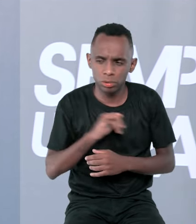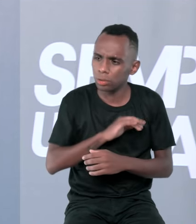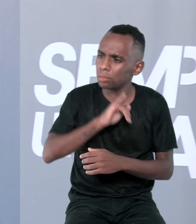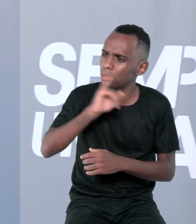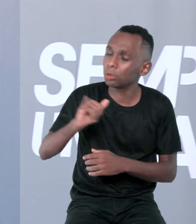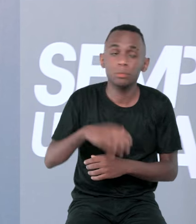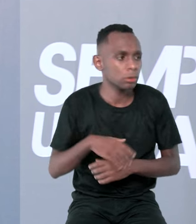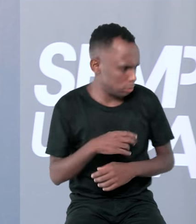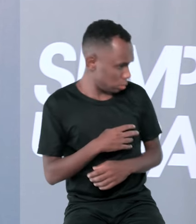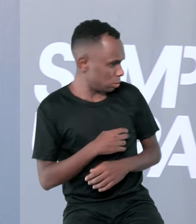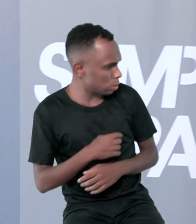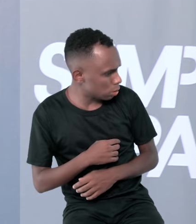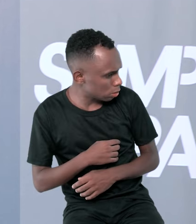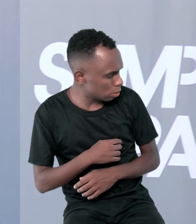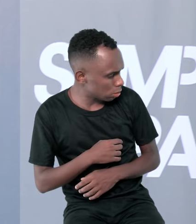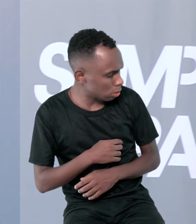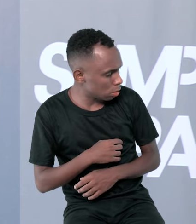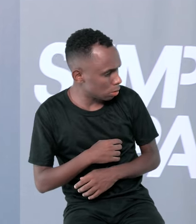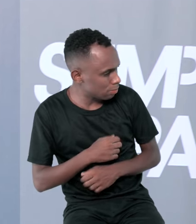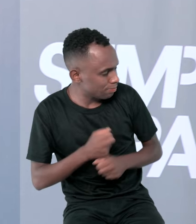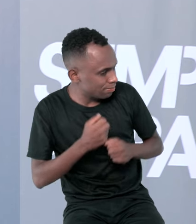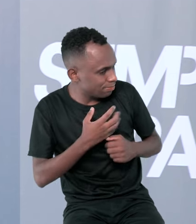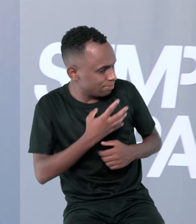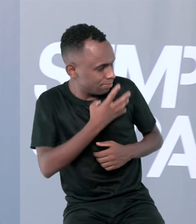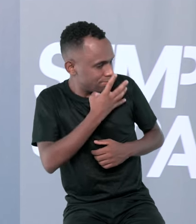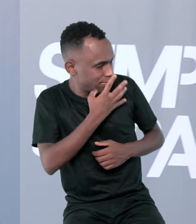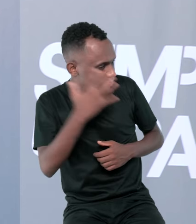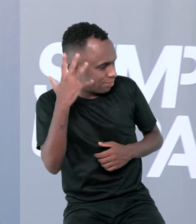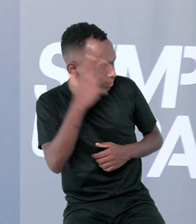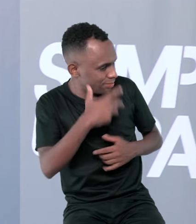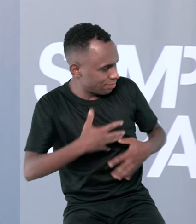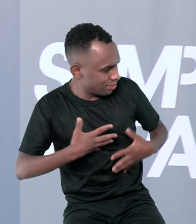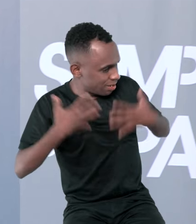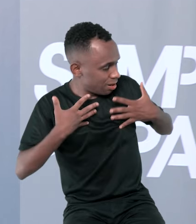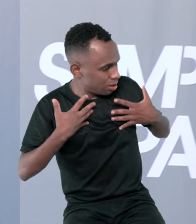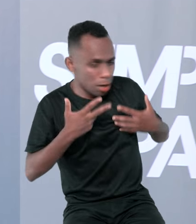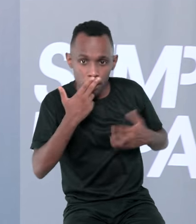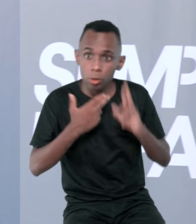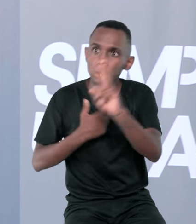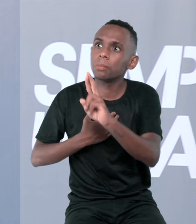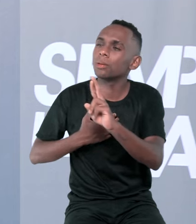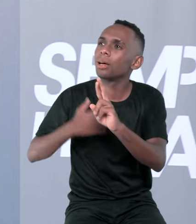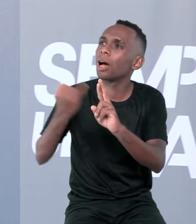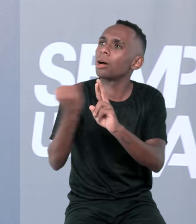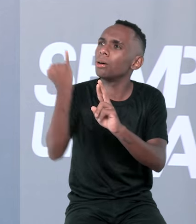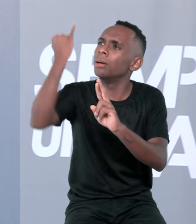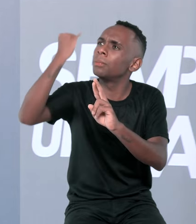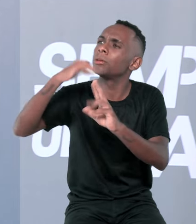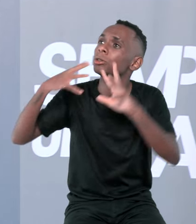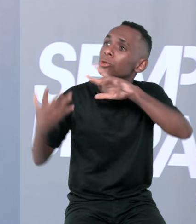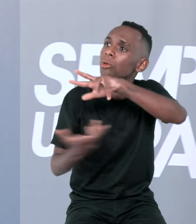olhou com um certo espanto e vi seu rosto se iluminar com alegria, como se eu tivesse dito a coisa mais importante do